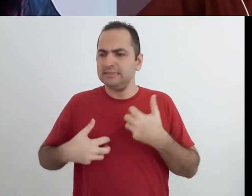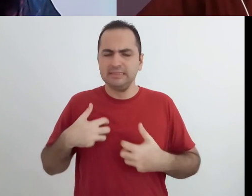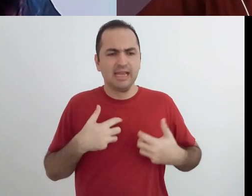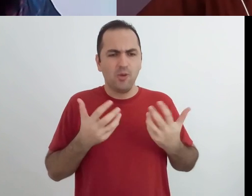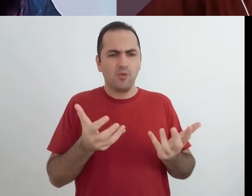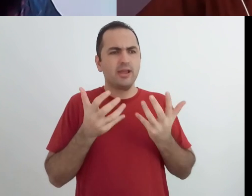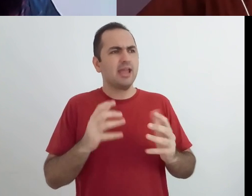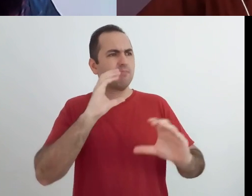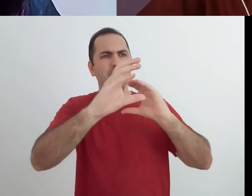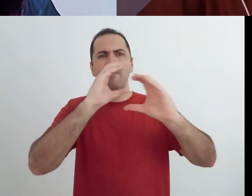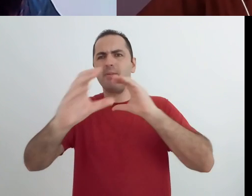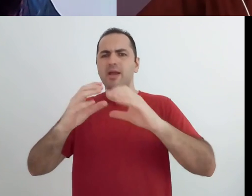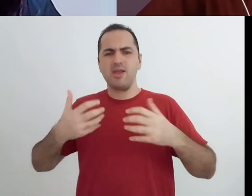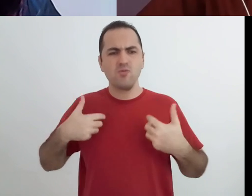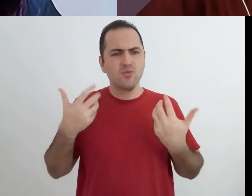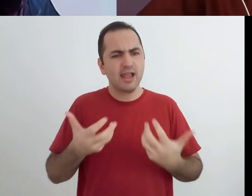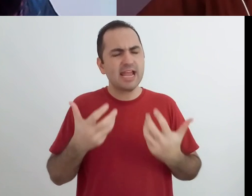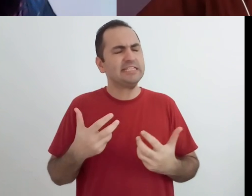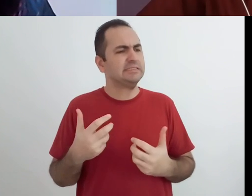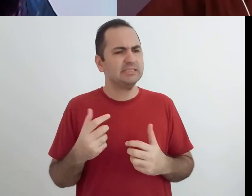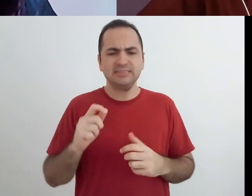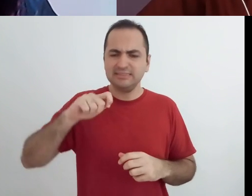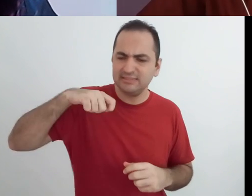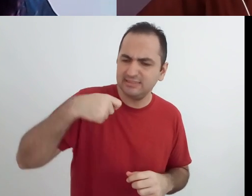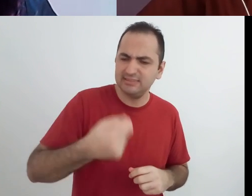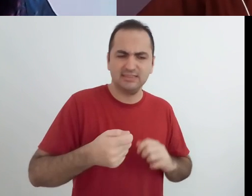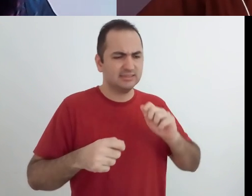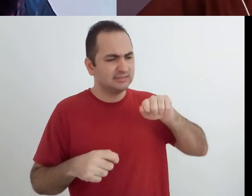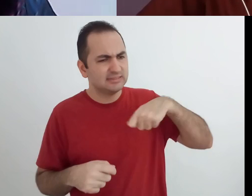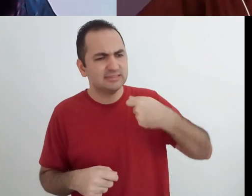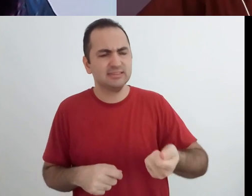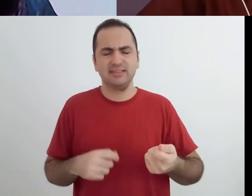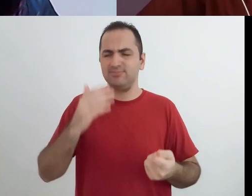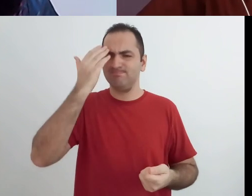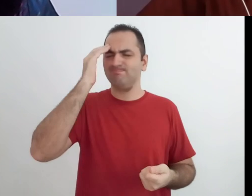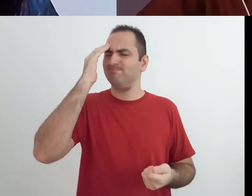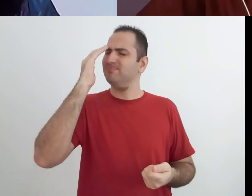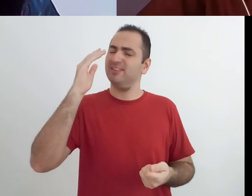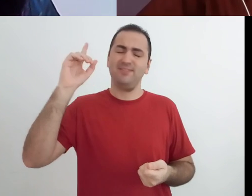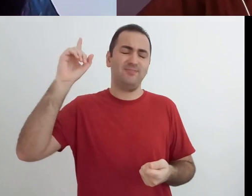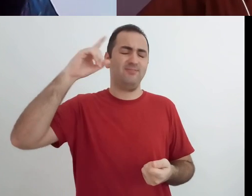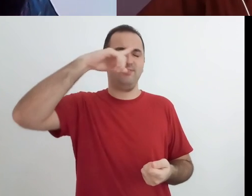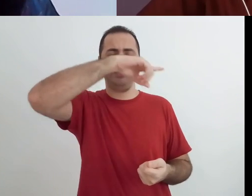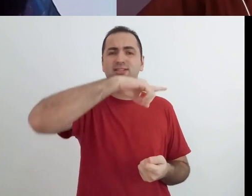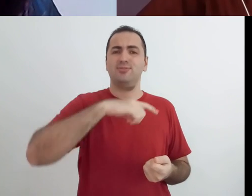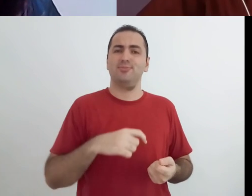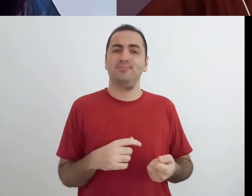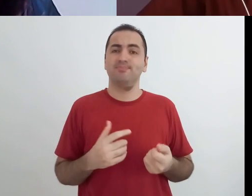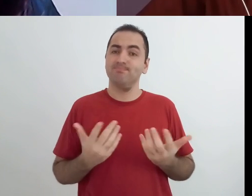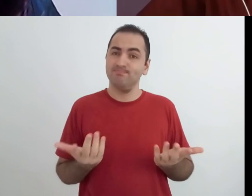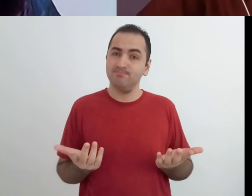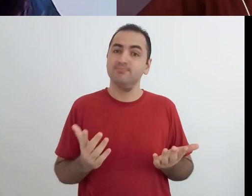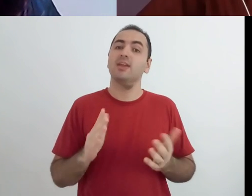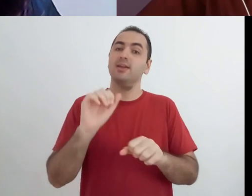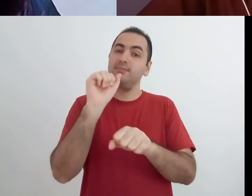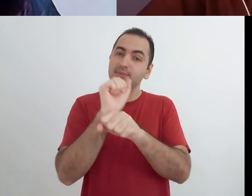quer aprender, ela já quer sair falando, ela quer ver os surdos conversando entre eles e quer entender o que está acontecendo ali. E isso